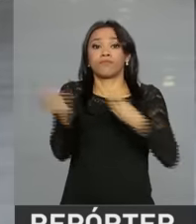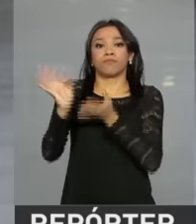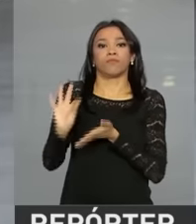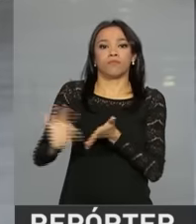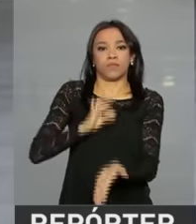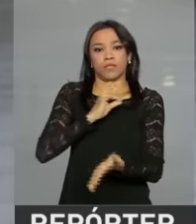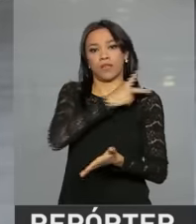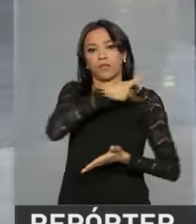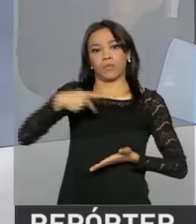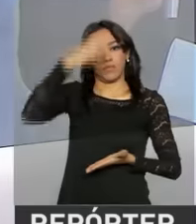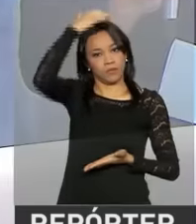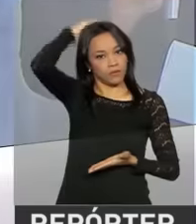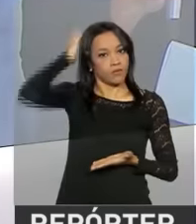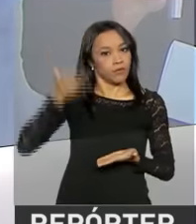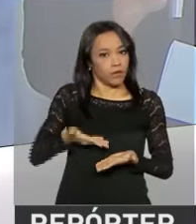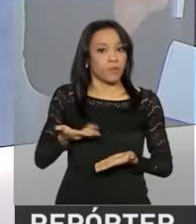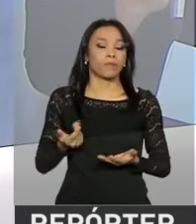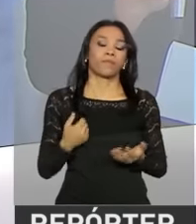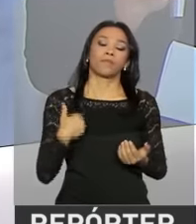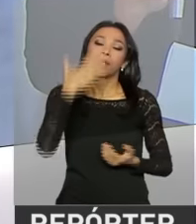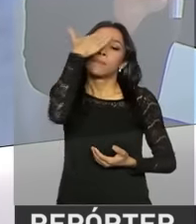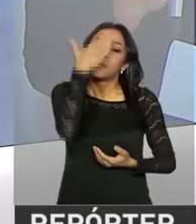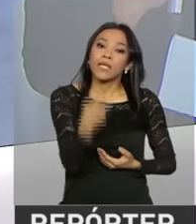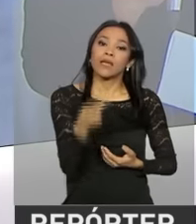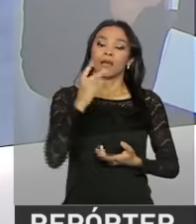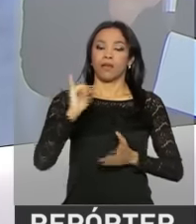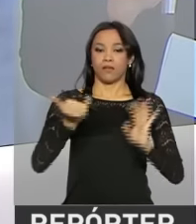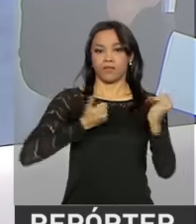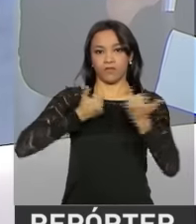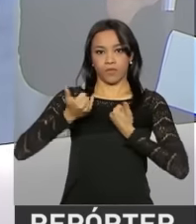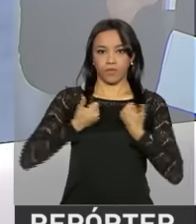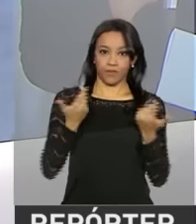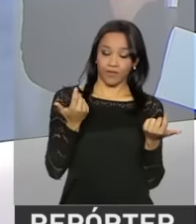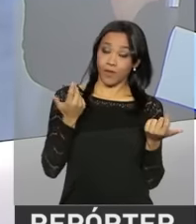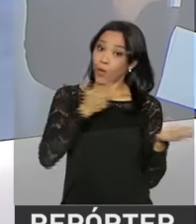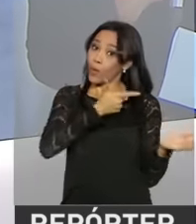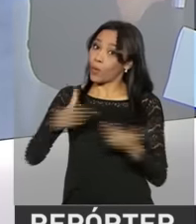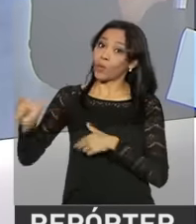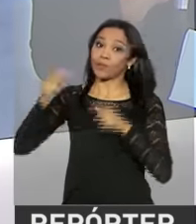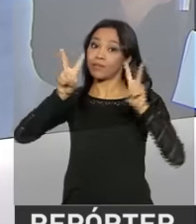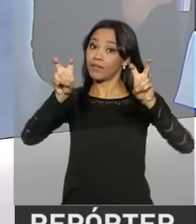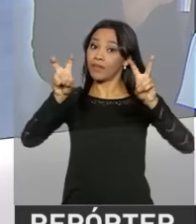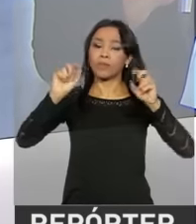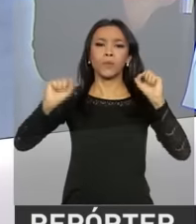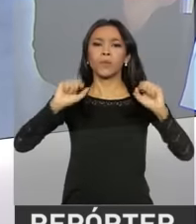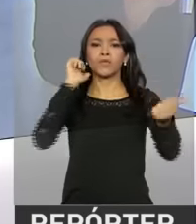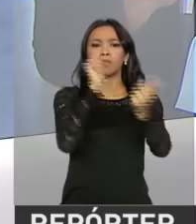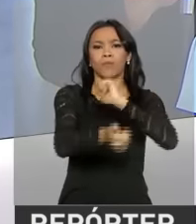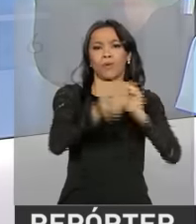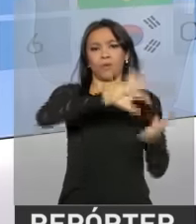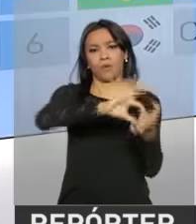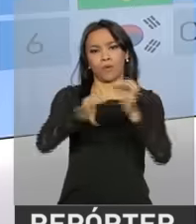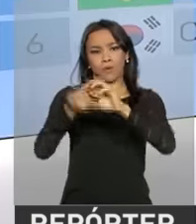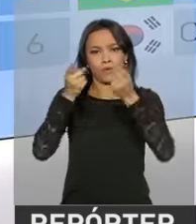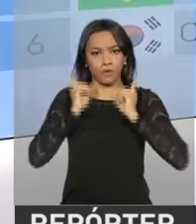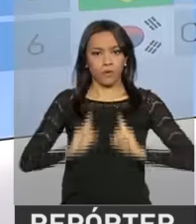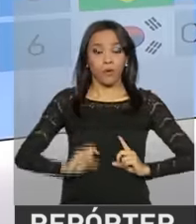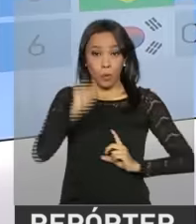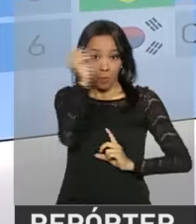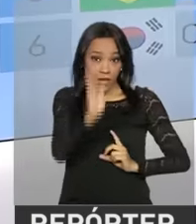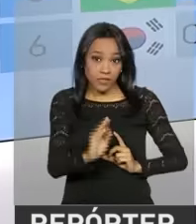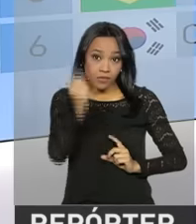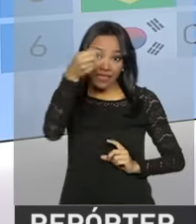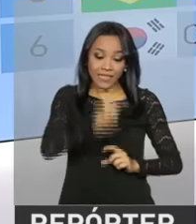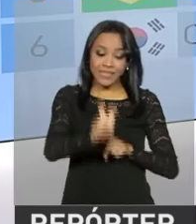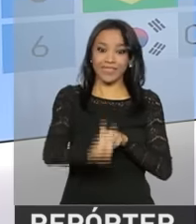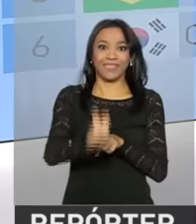presidencial. Leandro. Obrigado, Paula, pelas suas informações. Vamos mudar de assunto agora, vamos falar de Jogos Paralímpicos. O Brasil está em